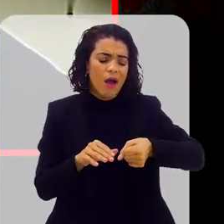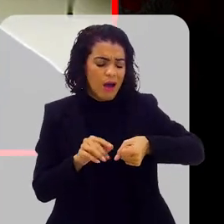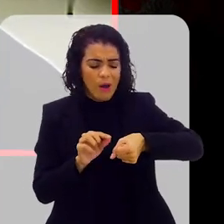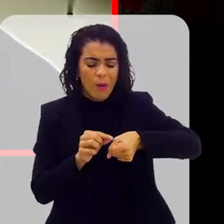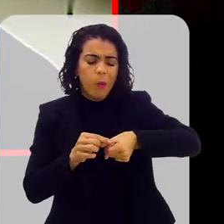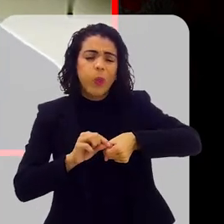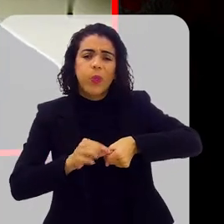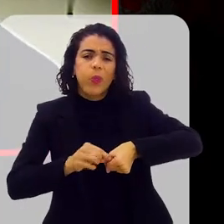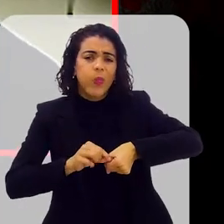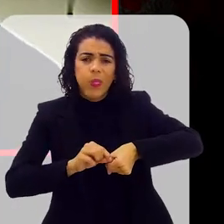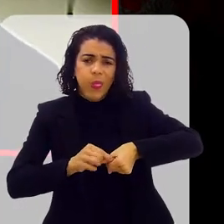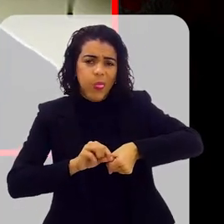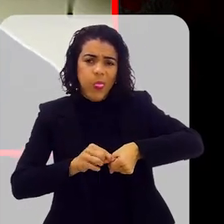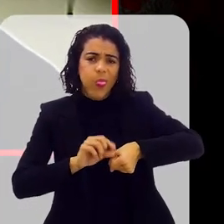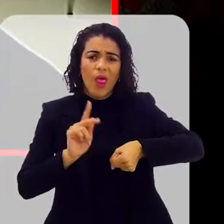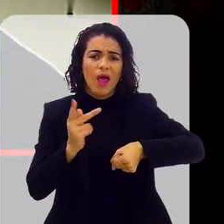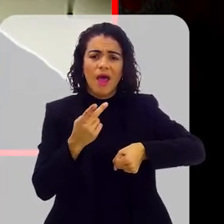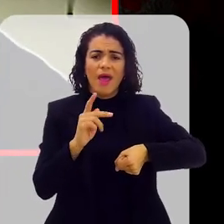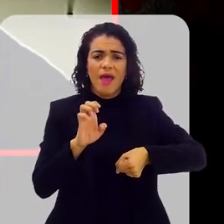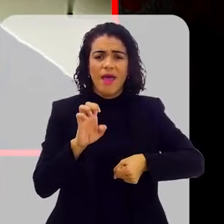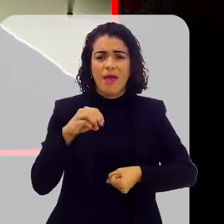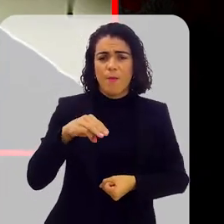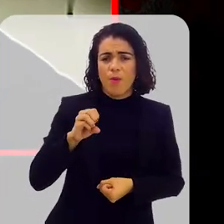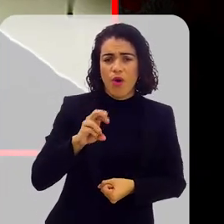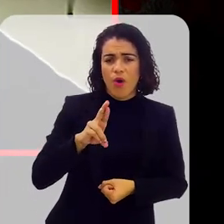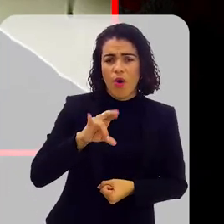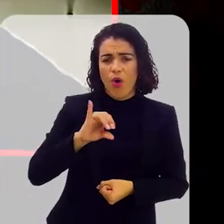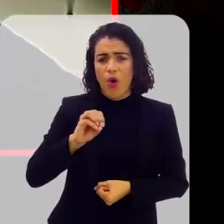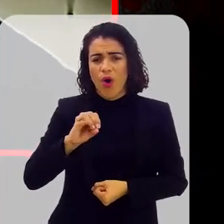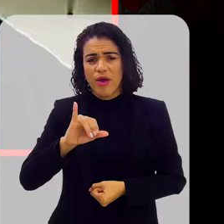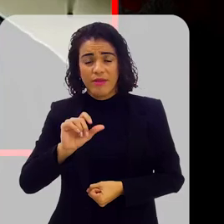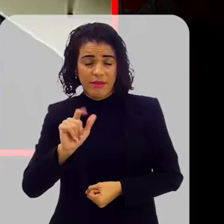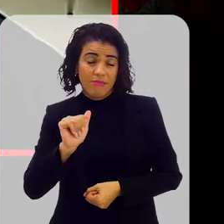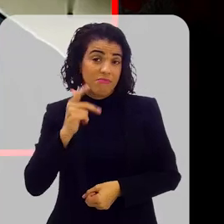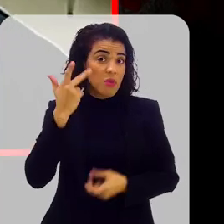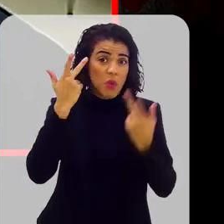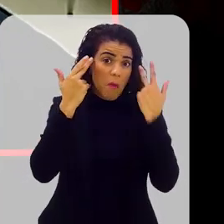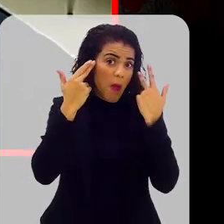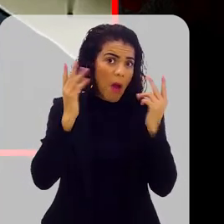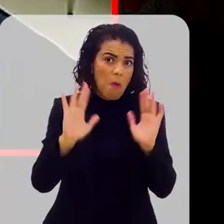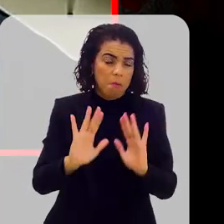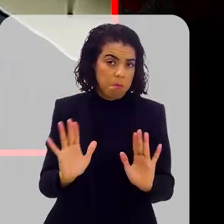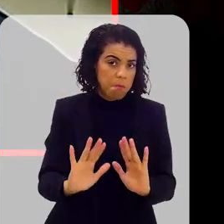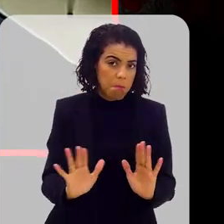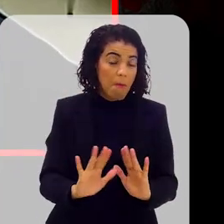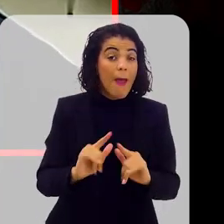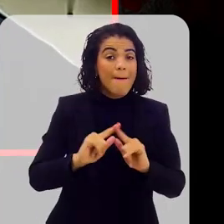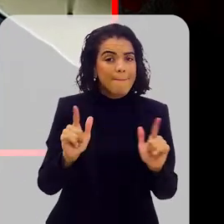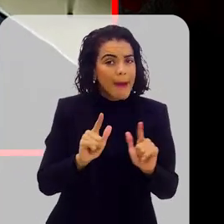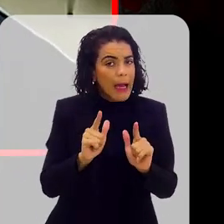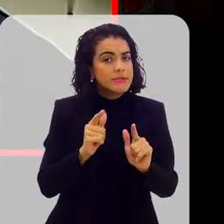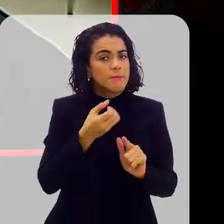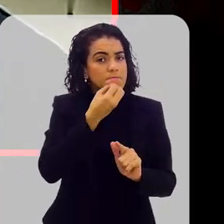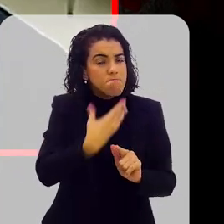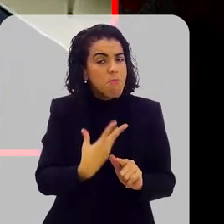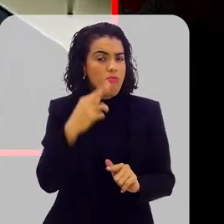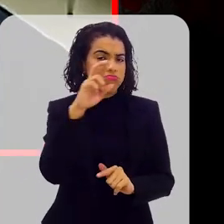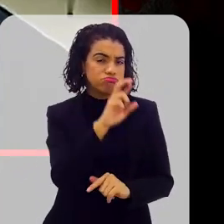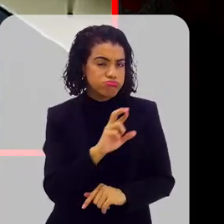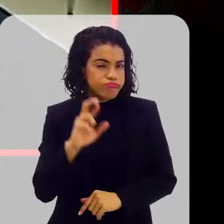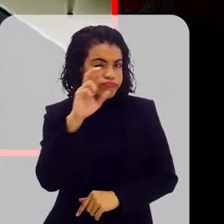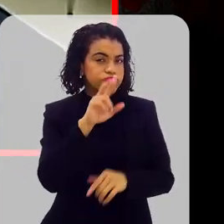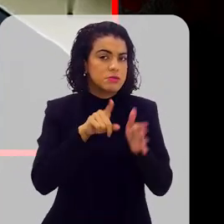fissura anal, por uma constipação, vai ser um sangramento por hemorroide, uma coisa assim. Né? Lesões benignas, alterações benignas. Mas a gente não pode